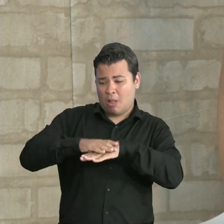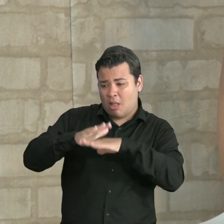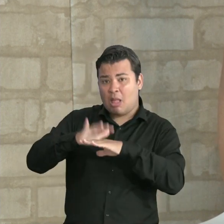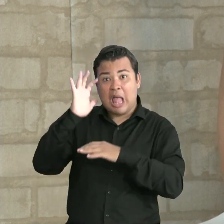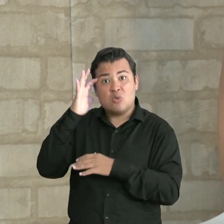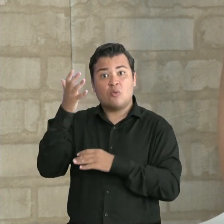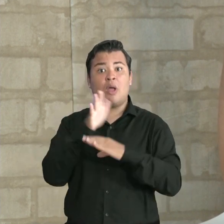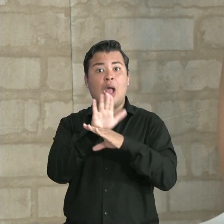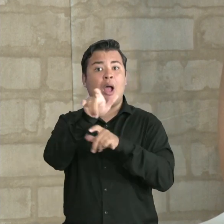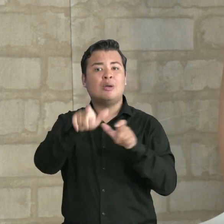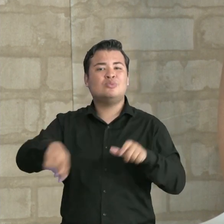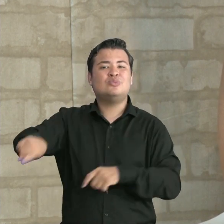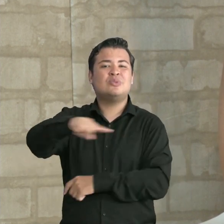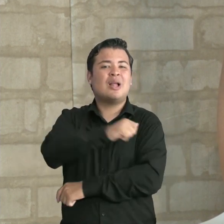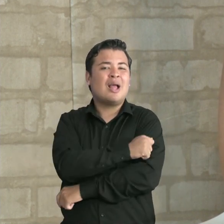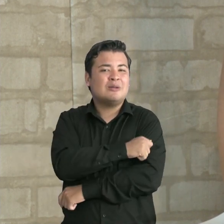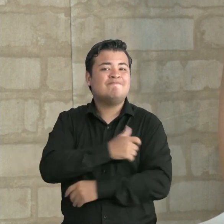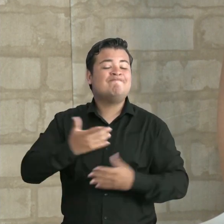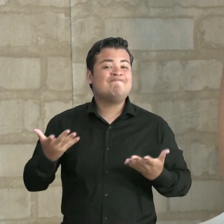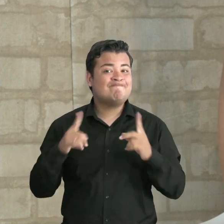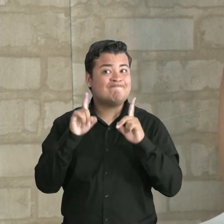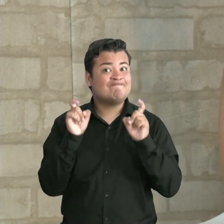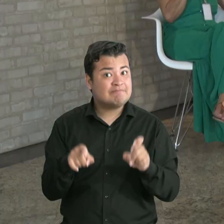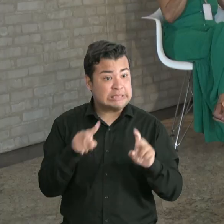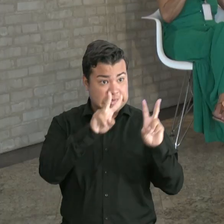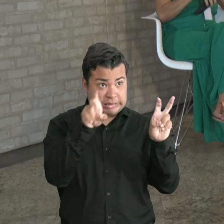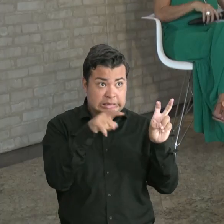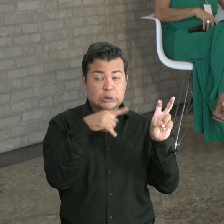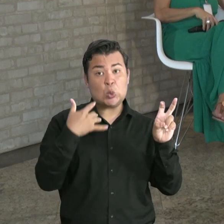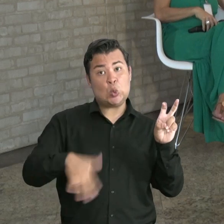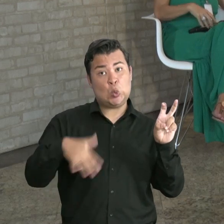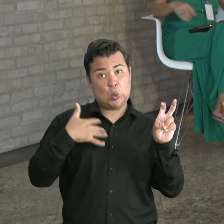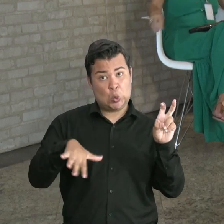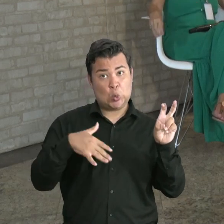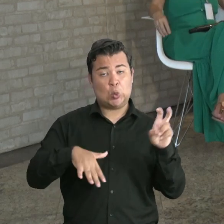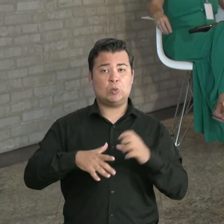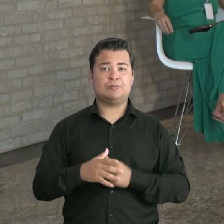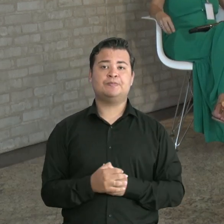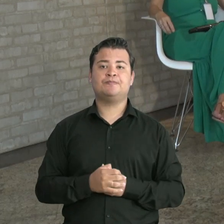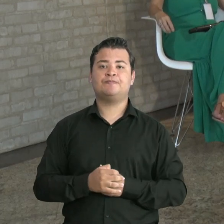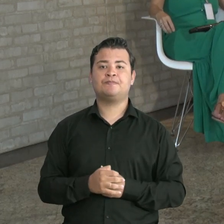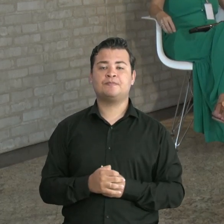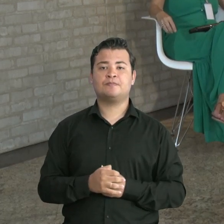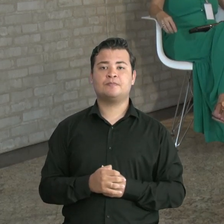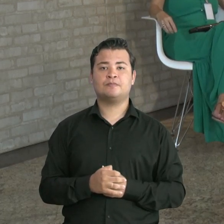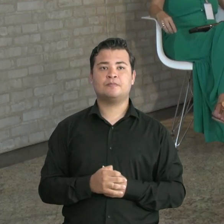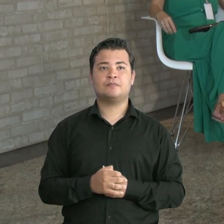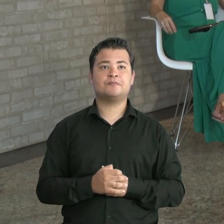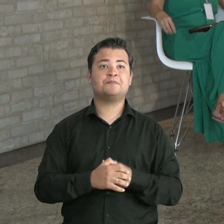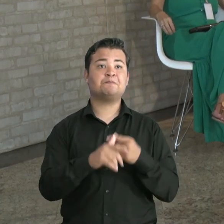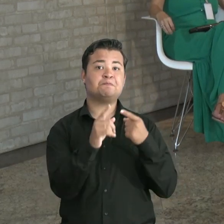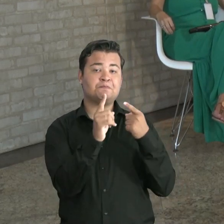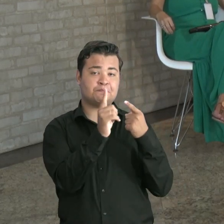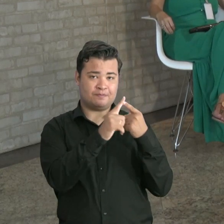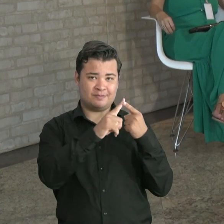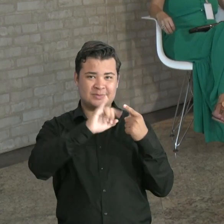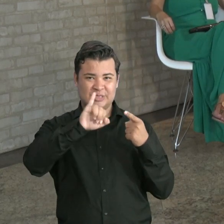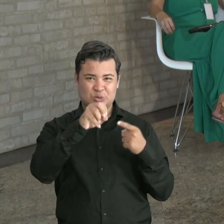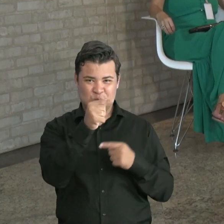esses alunos. Tá? Eu acho que é uma questão séria. Nossa. Professor João, falando um pouco de